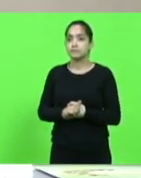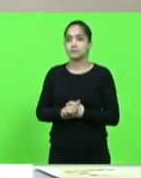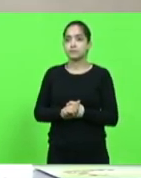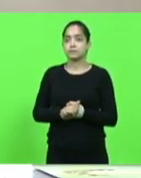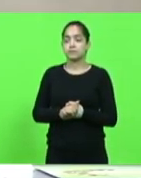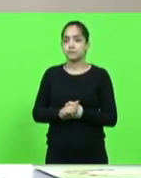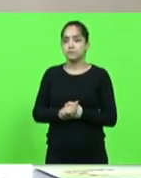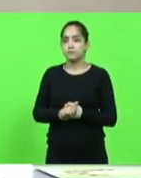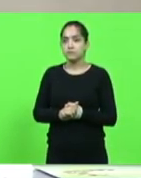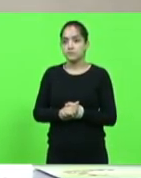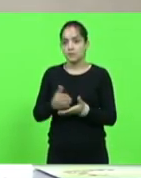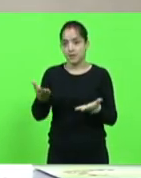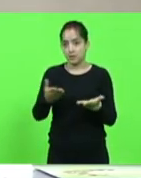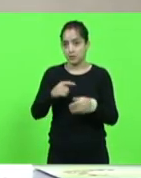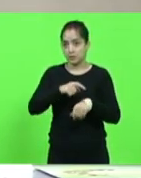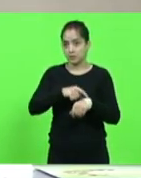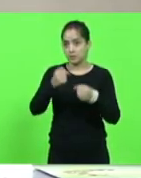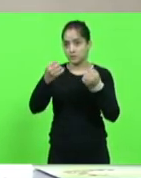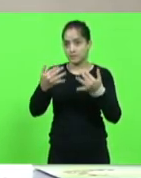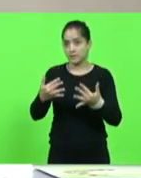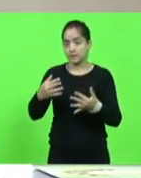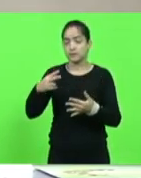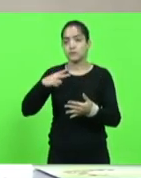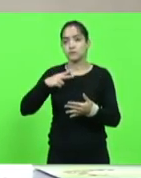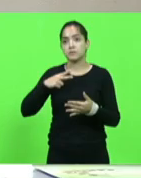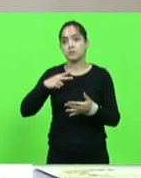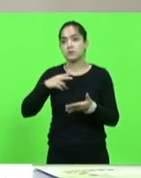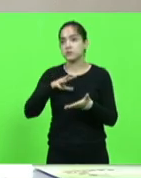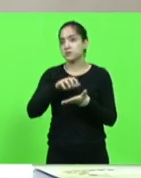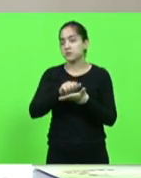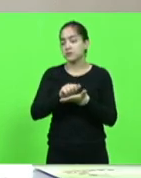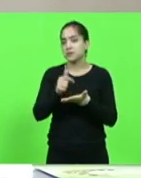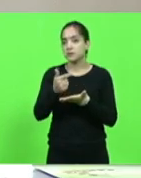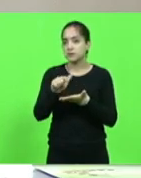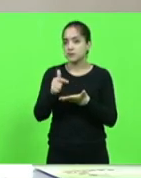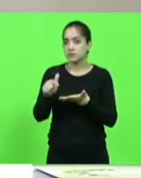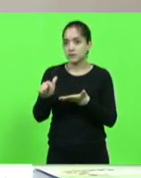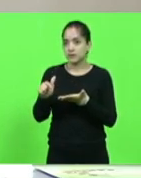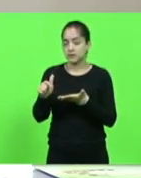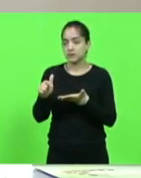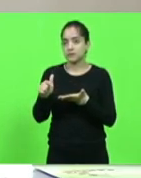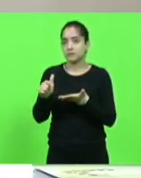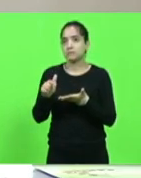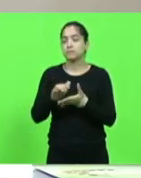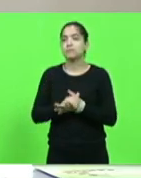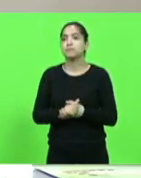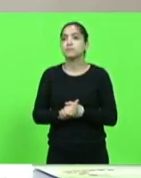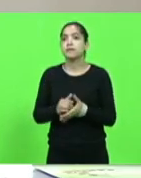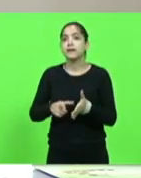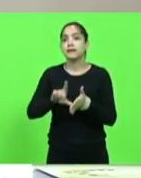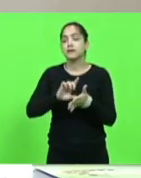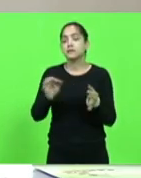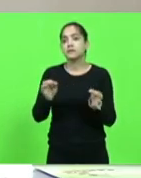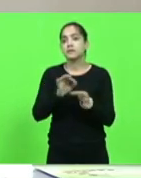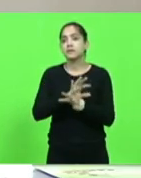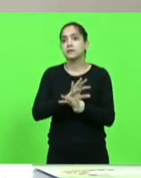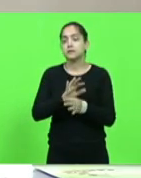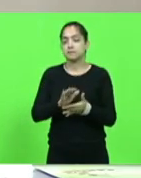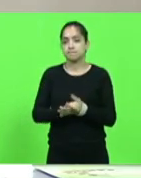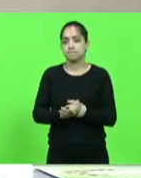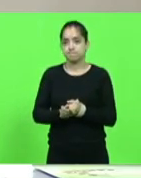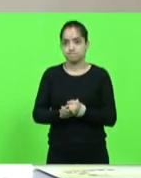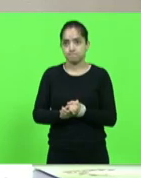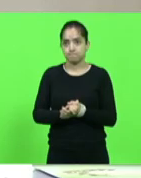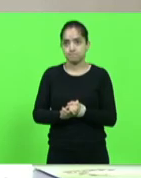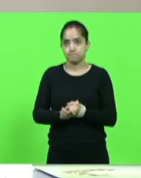Em explicações pessoais, nós não temos nenhum deputado inscrito. Essa presidência, antes de encerrar a sessão... Senhor presidente, pela ordem, senhor